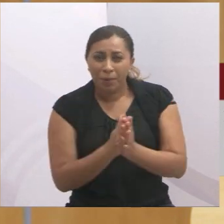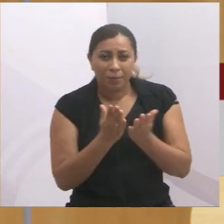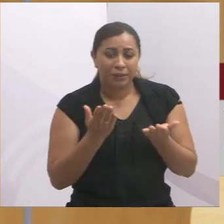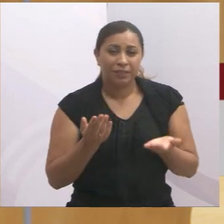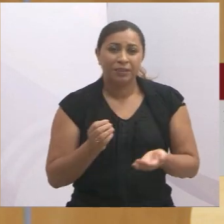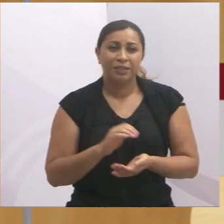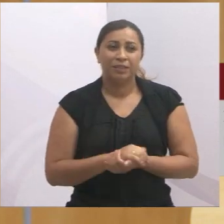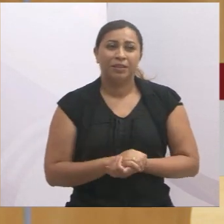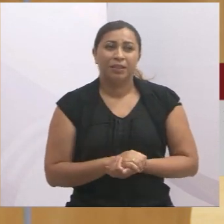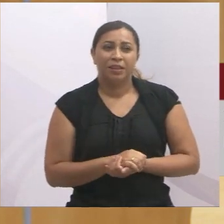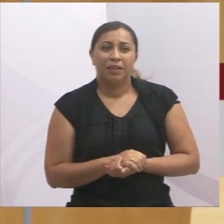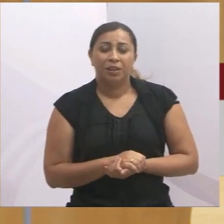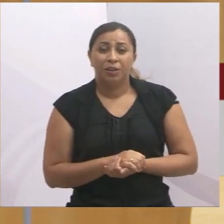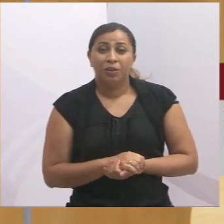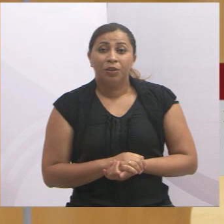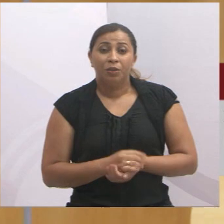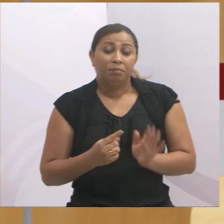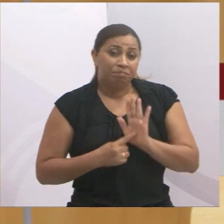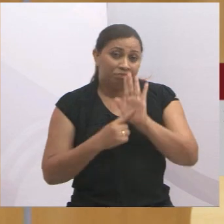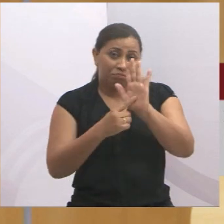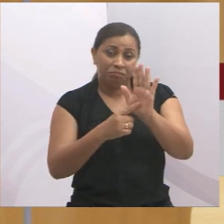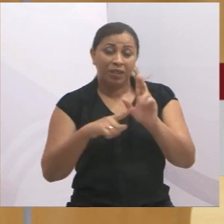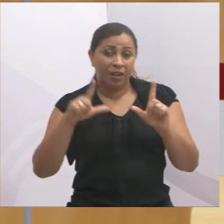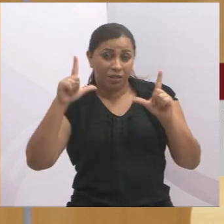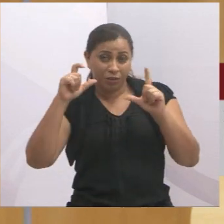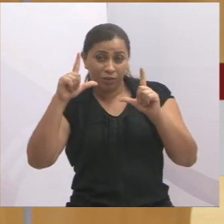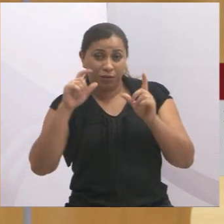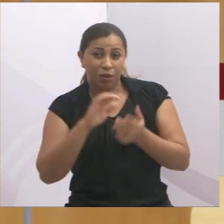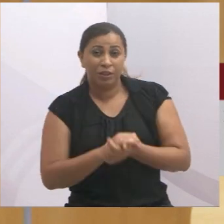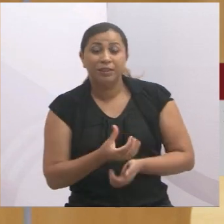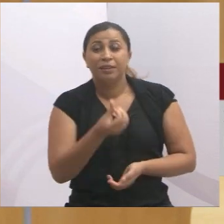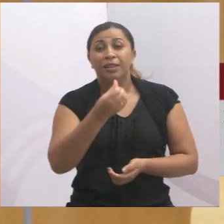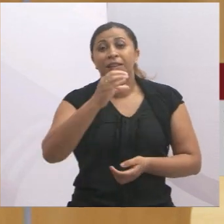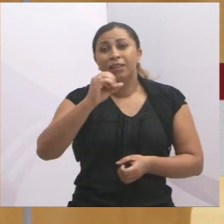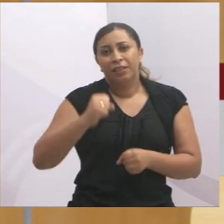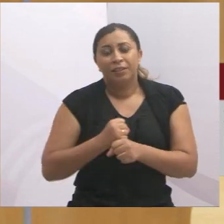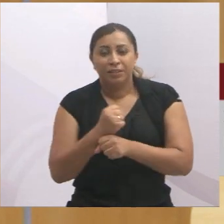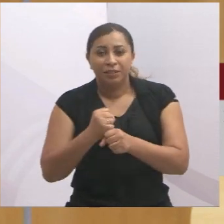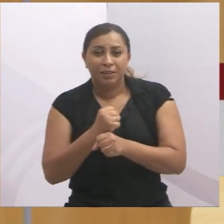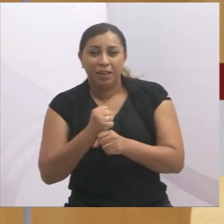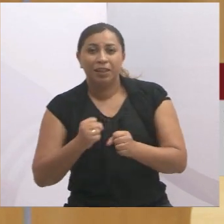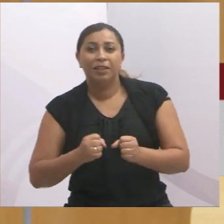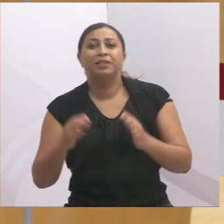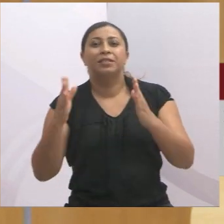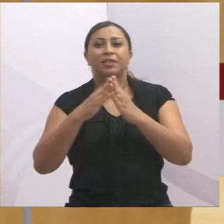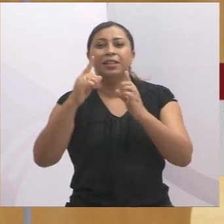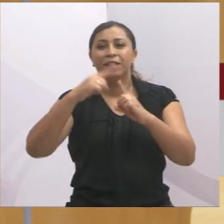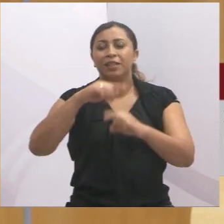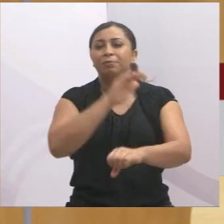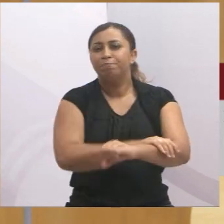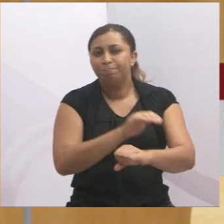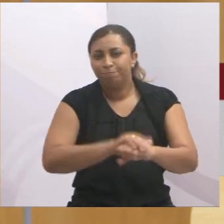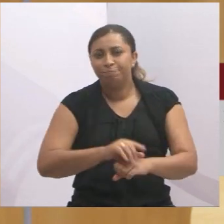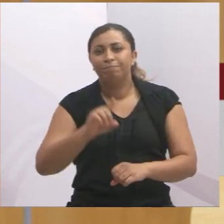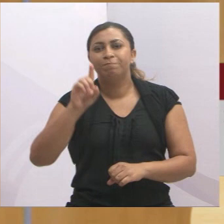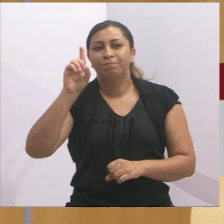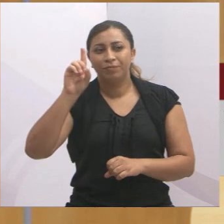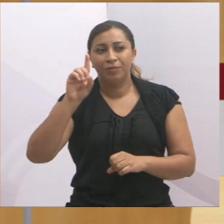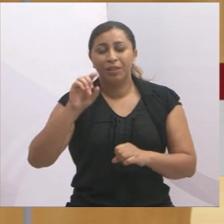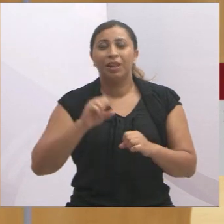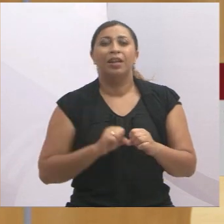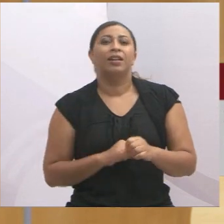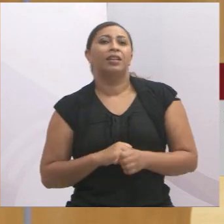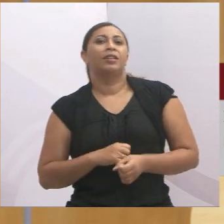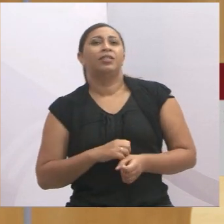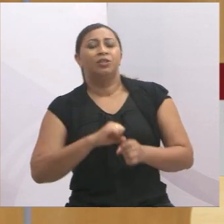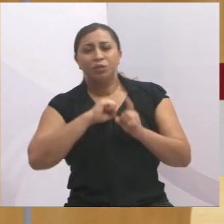social, vista a apresentação que você fez aí de 60 anos da Igreja Madureira, as ações sociais